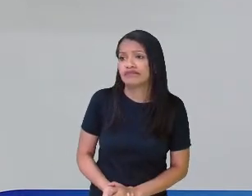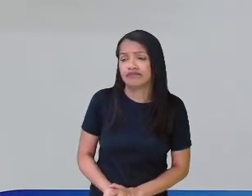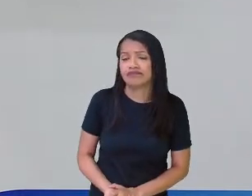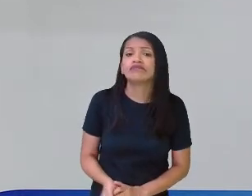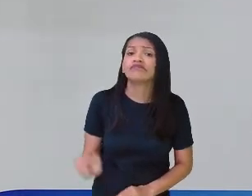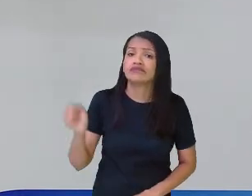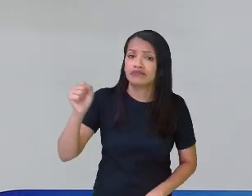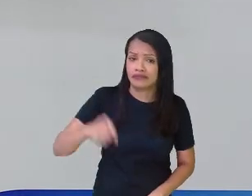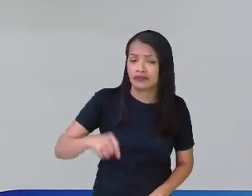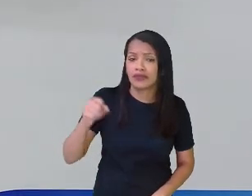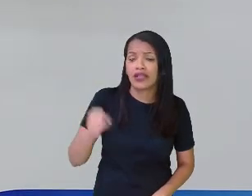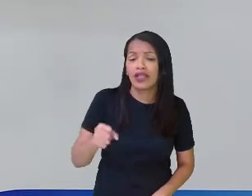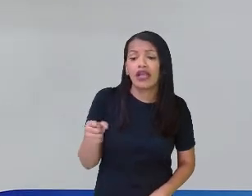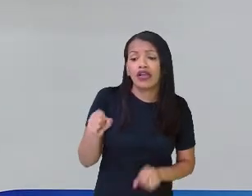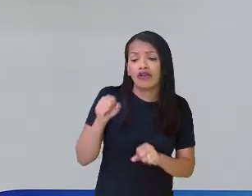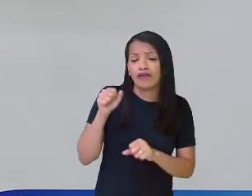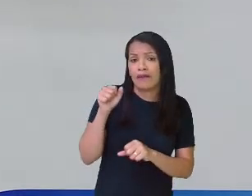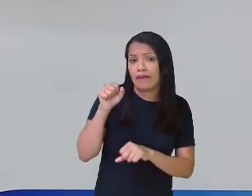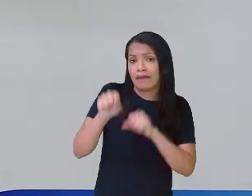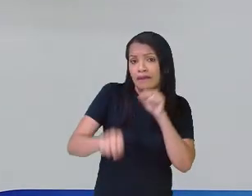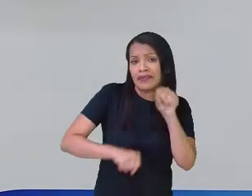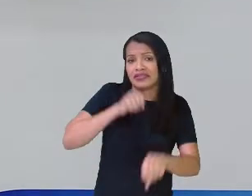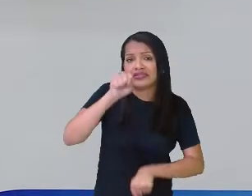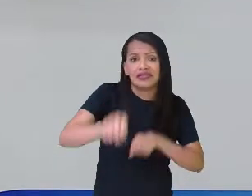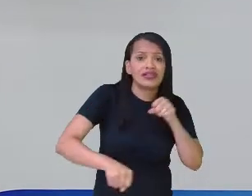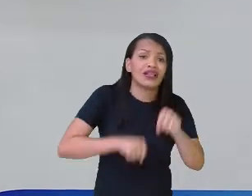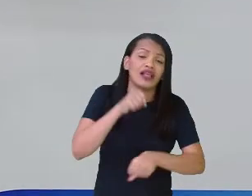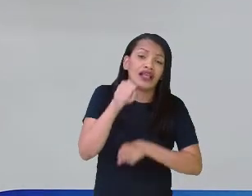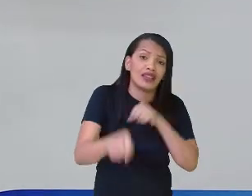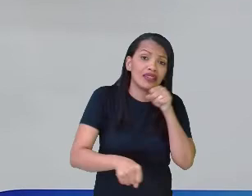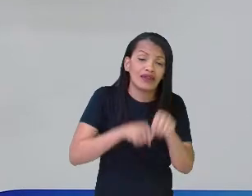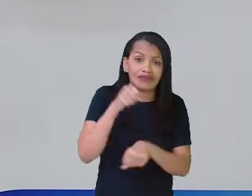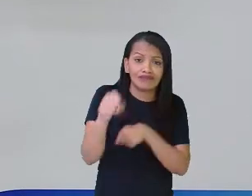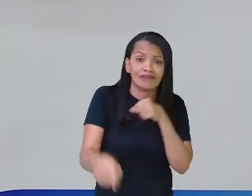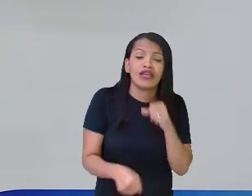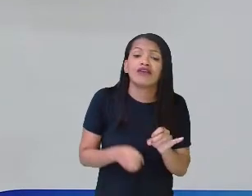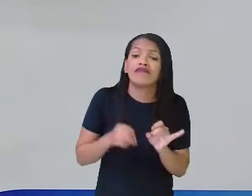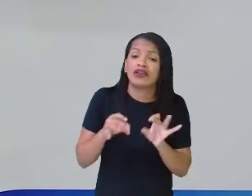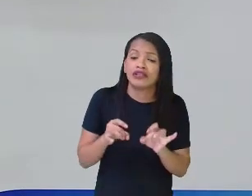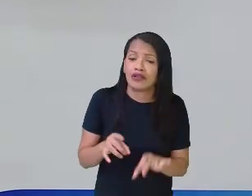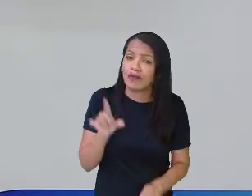Bicicleta. Olha aqui. E se eu perguntasse quantas foram? Professora Abigail?